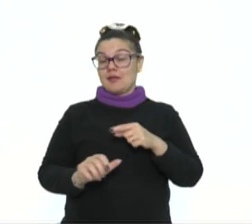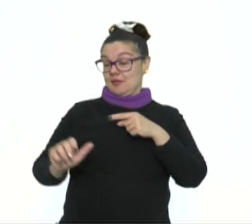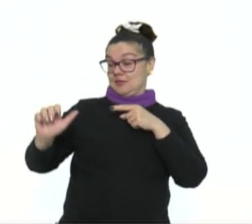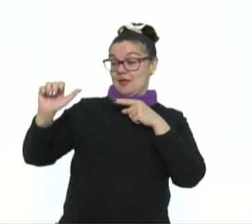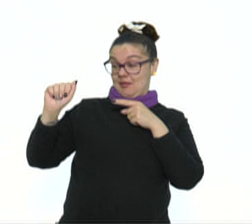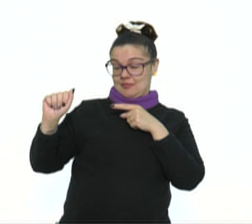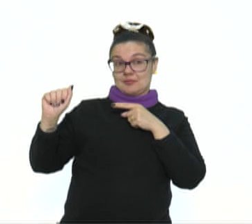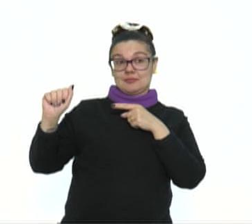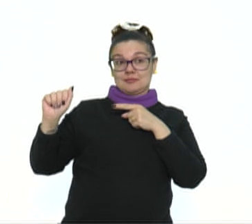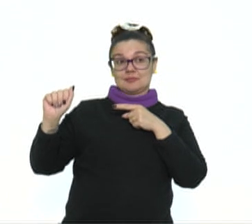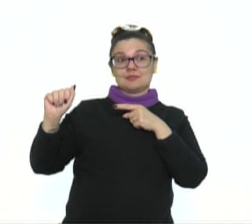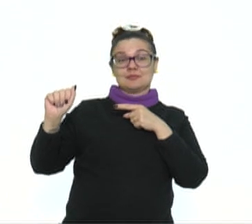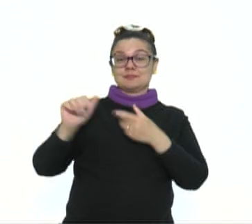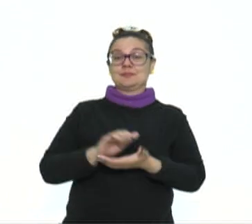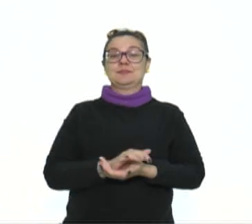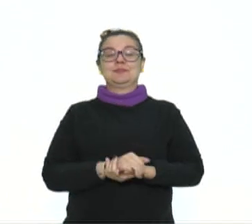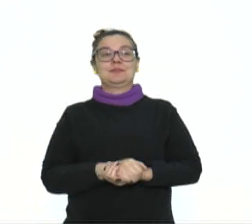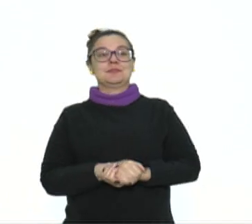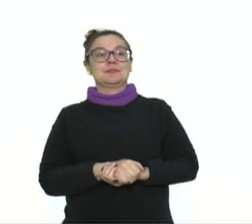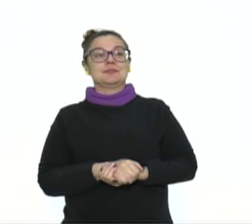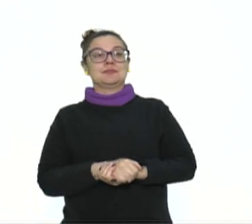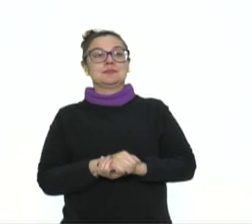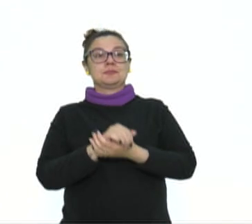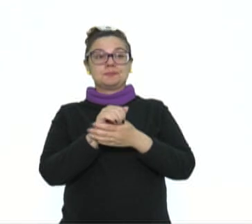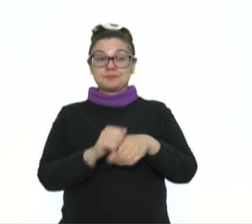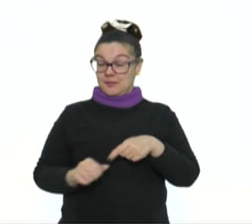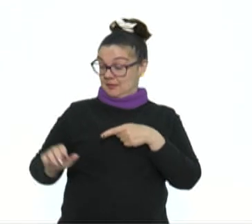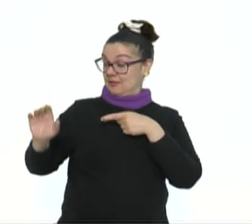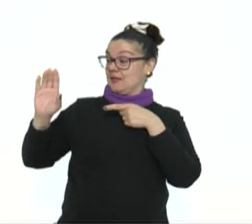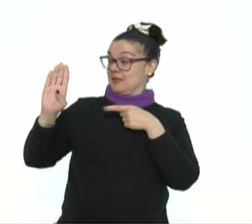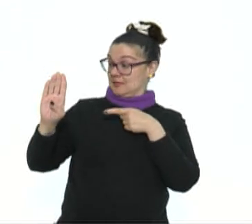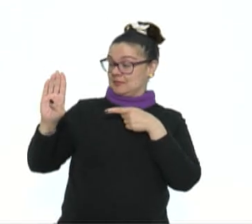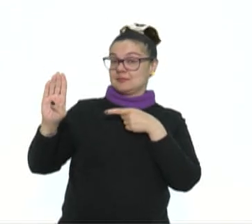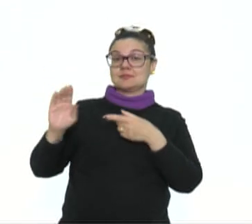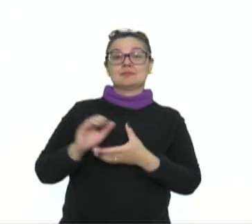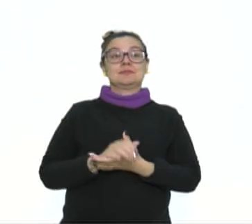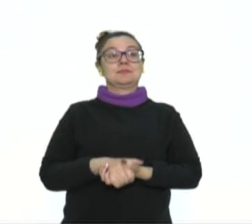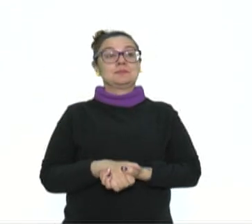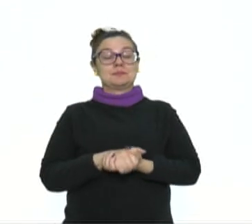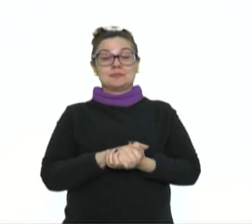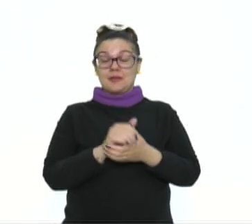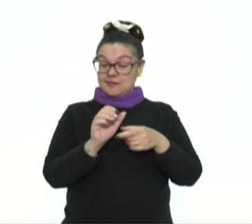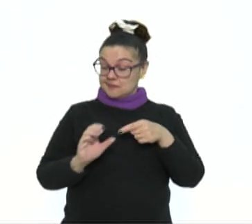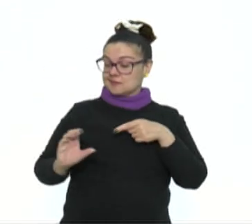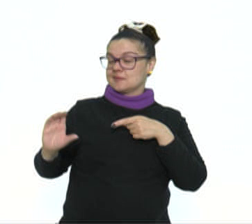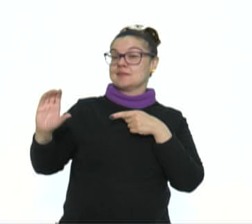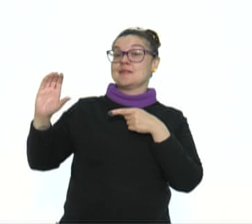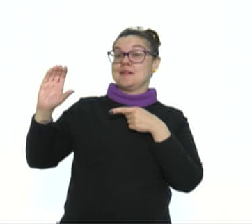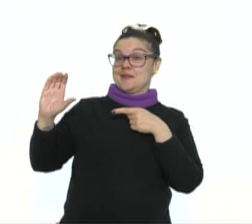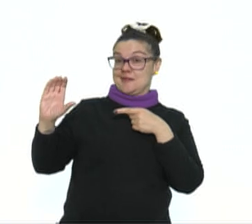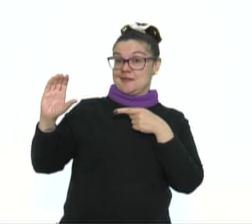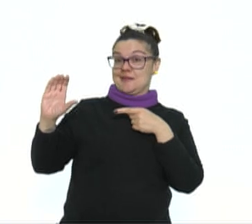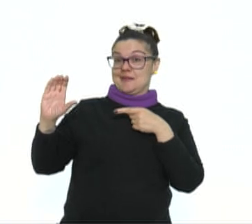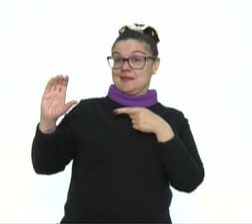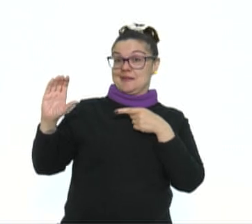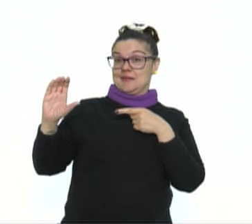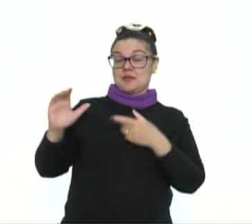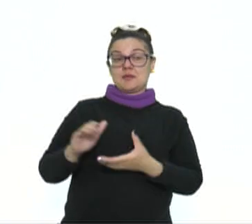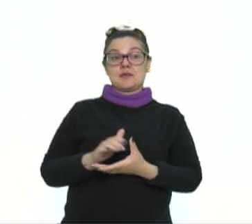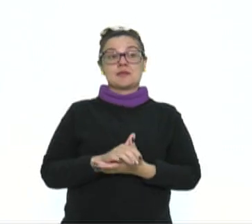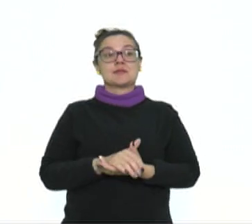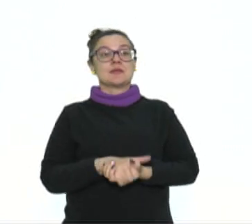parâmetros idealizados cujo cumprimento é destituído de obrigação, amplas e vão além da capacidade de um indivíduo conseguir